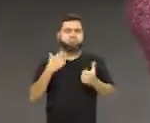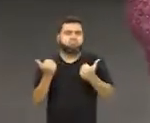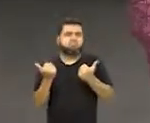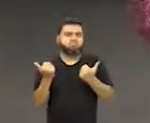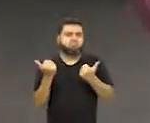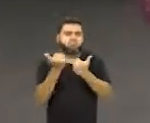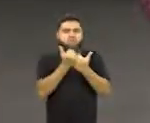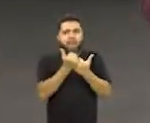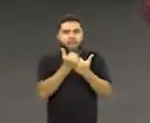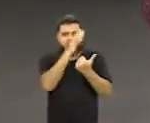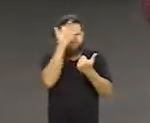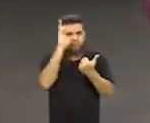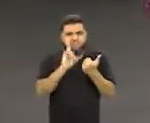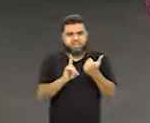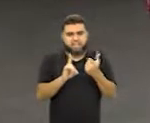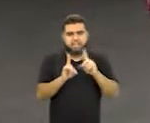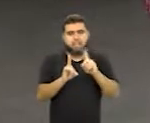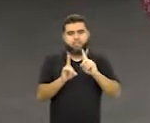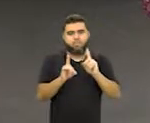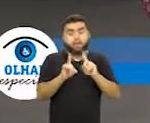com deficiência, mas para